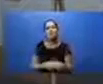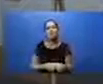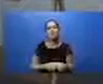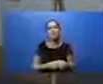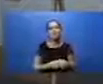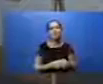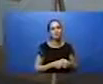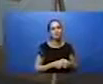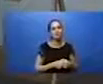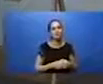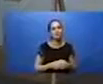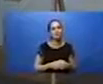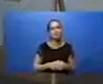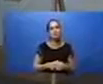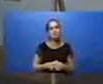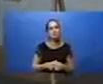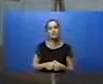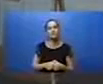E aí?